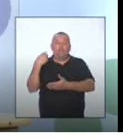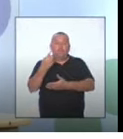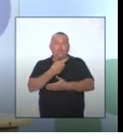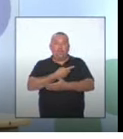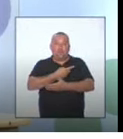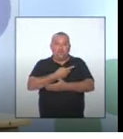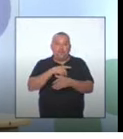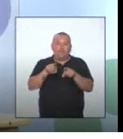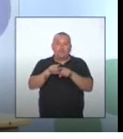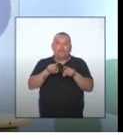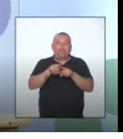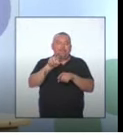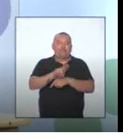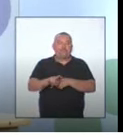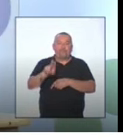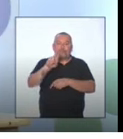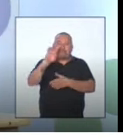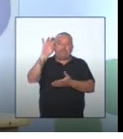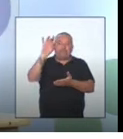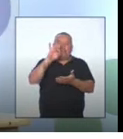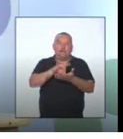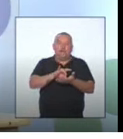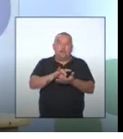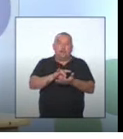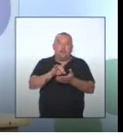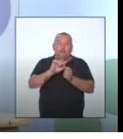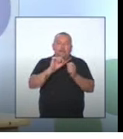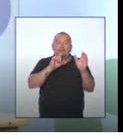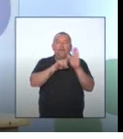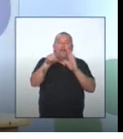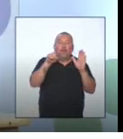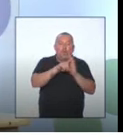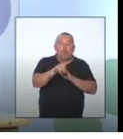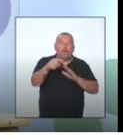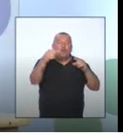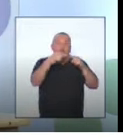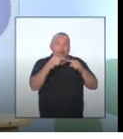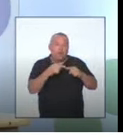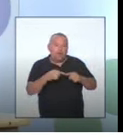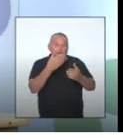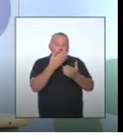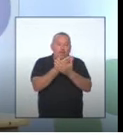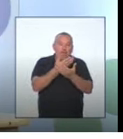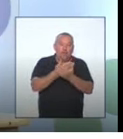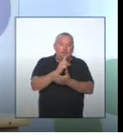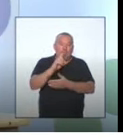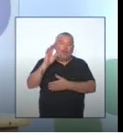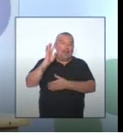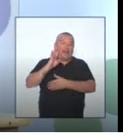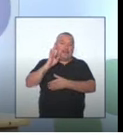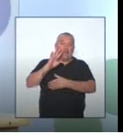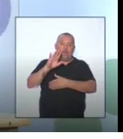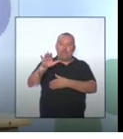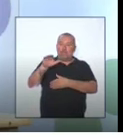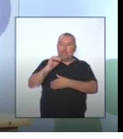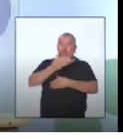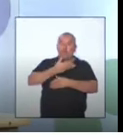nossos estudos e só utilizá-lo realmente para fazer perguntas pertinentes à aula, né? Não é legal ficar chamando o